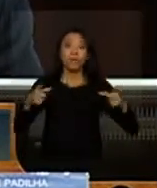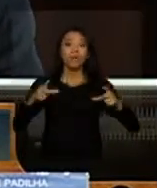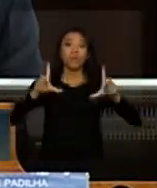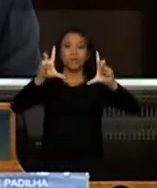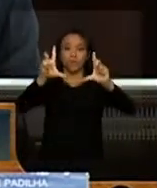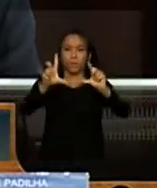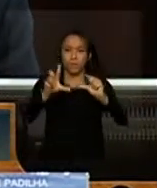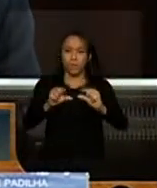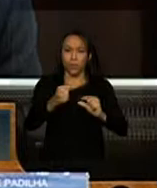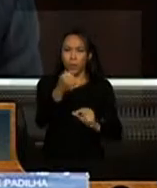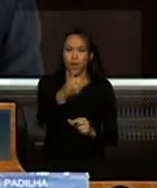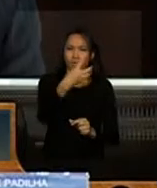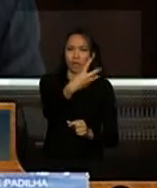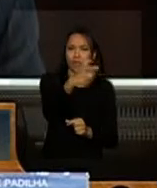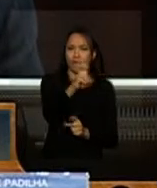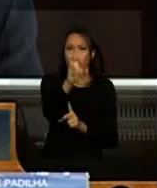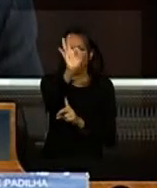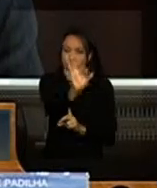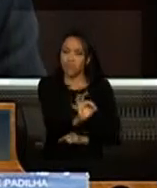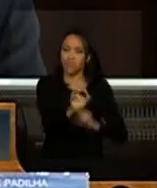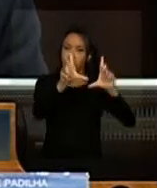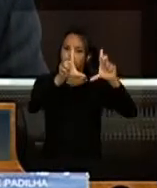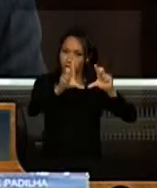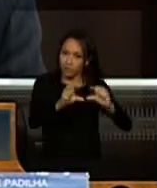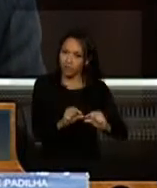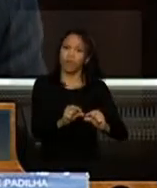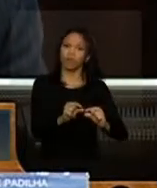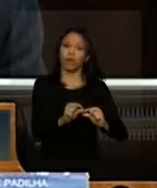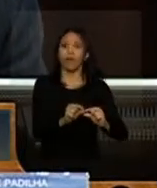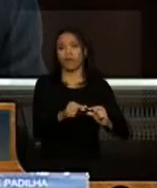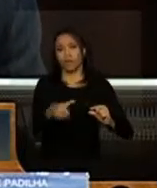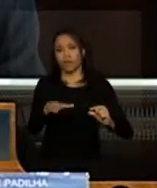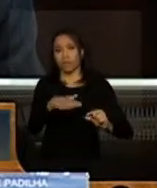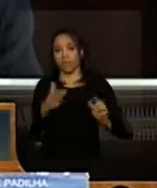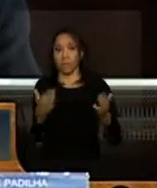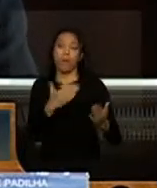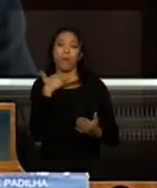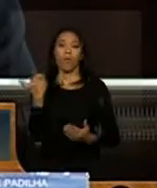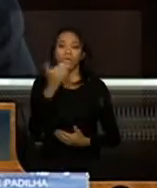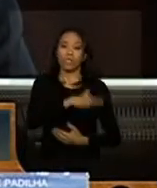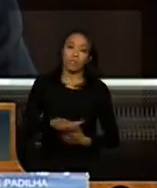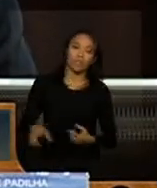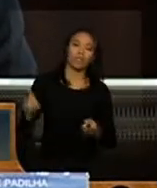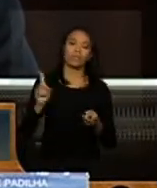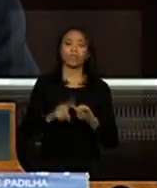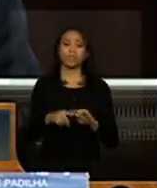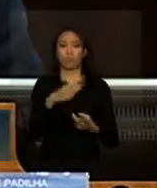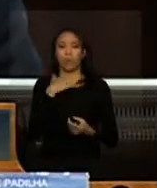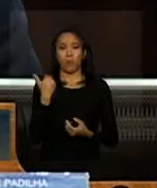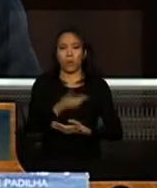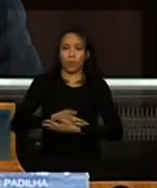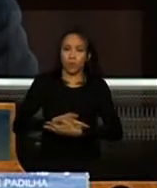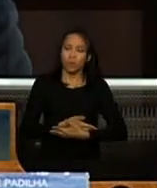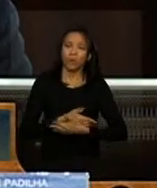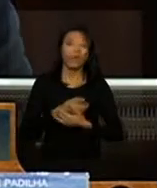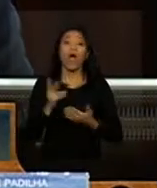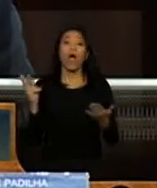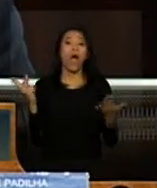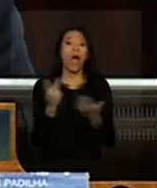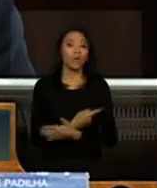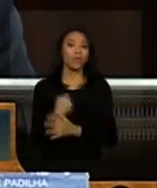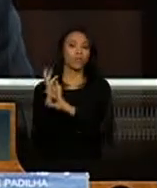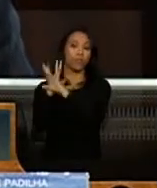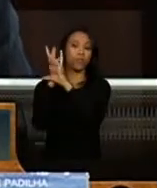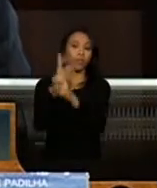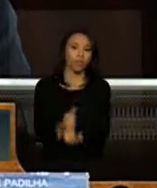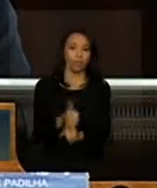né, quase 45% dessa redução, tanto na mortalidade da infância e na mortalidade infantil, aconteceu nos últimos